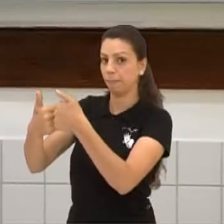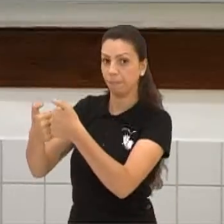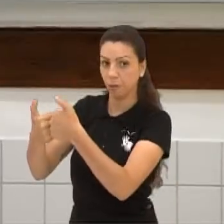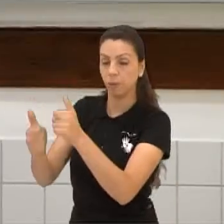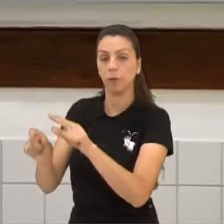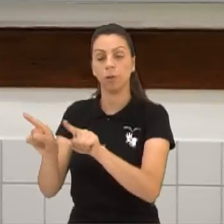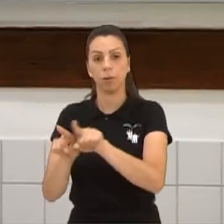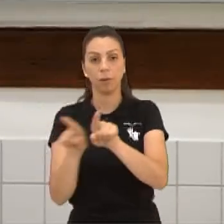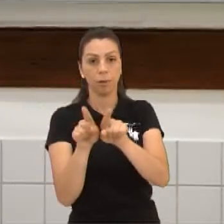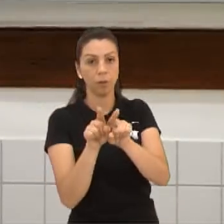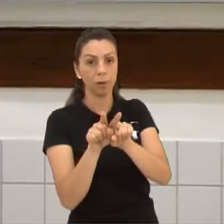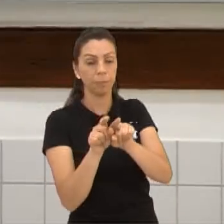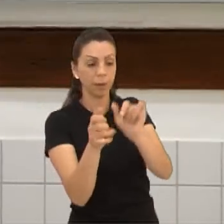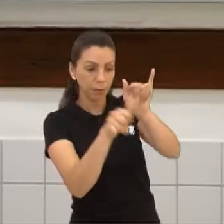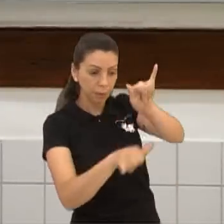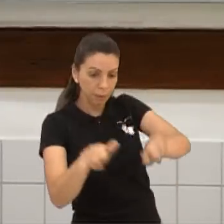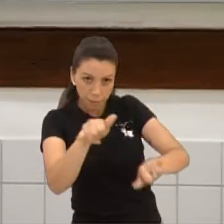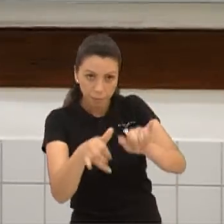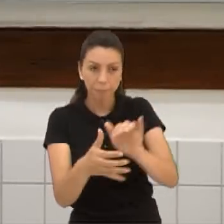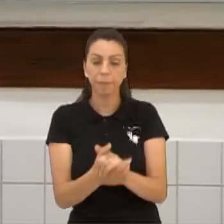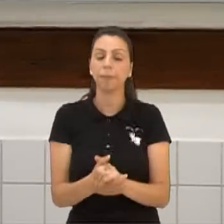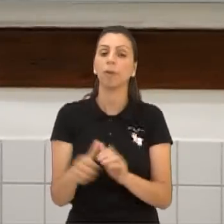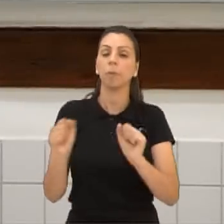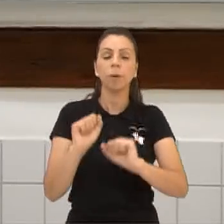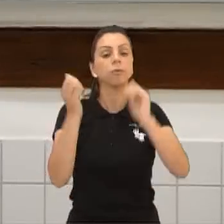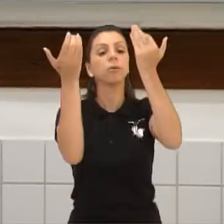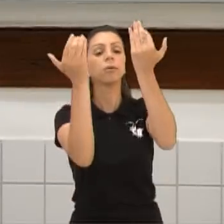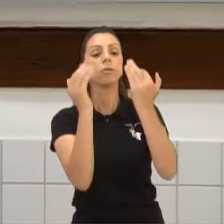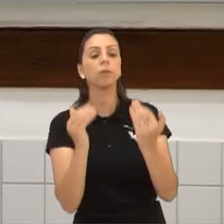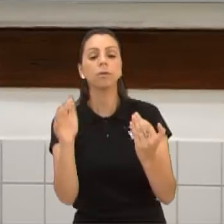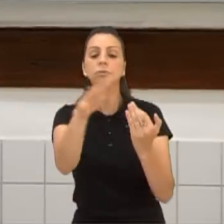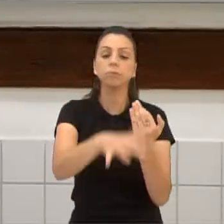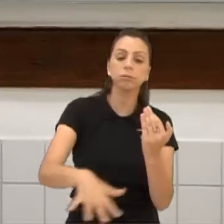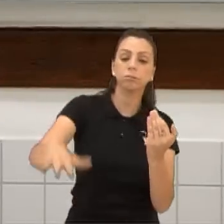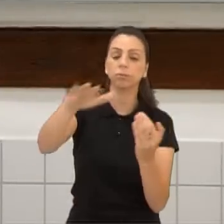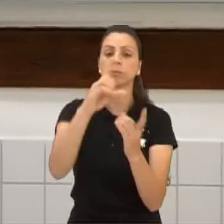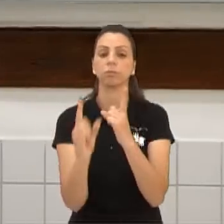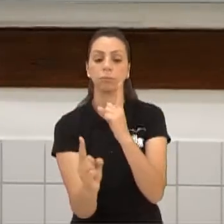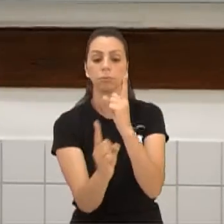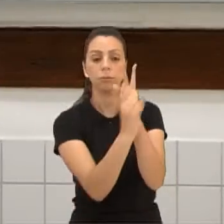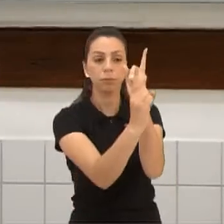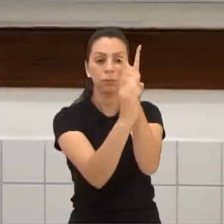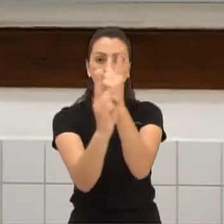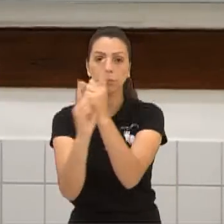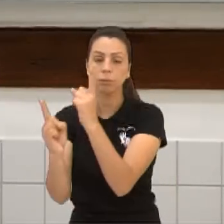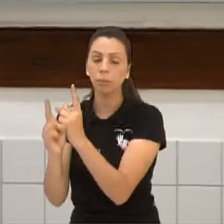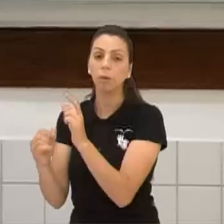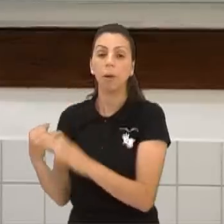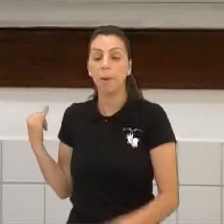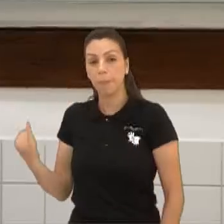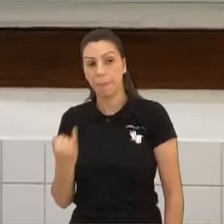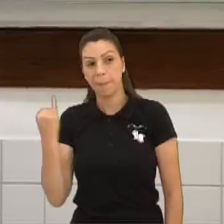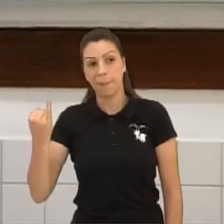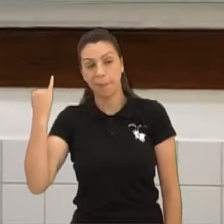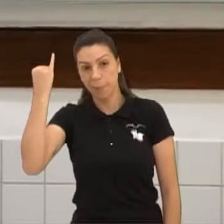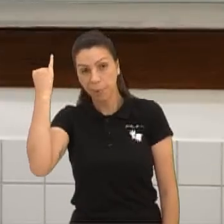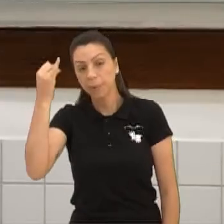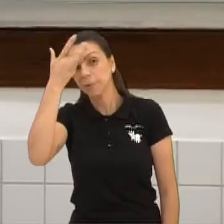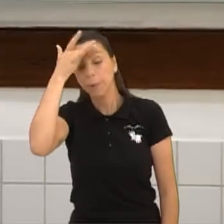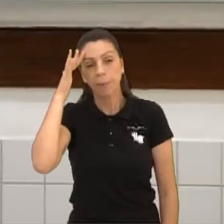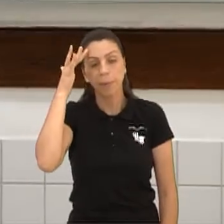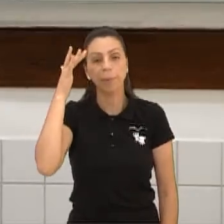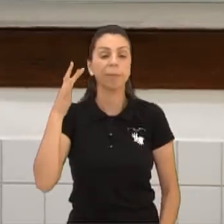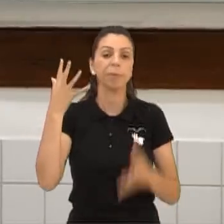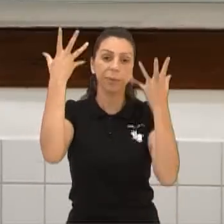químicos. Então, basta eu analisar o ecossistema e encontrar tudo aquilo que é fundamental para quem está vivo aqui,